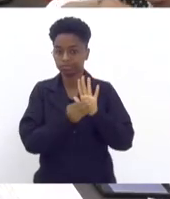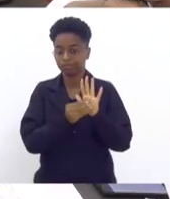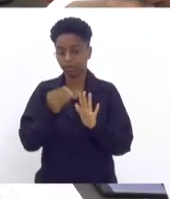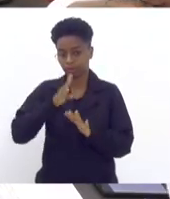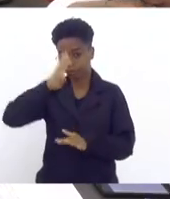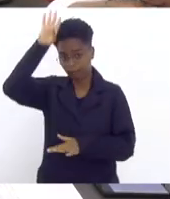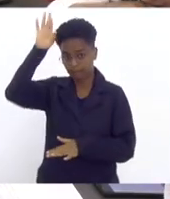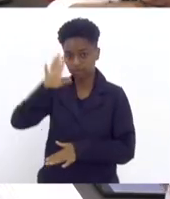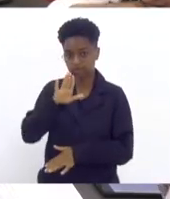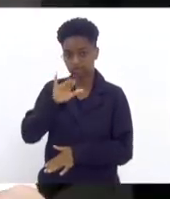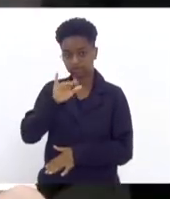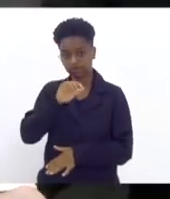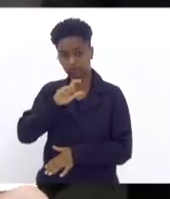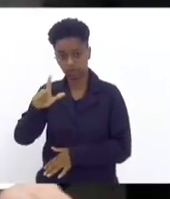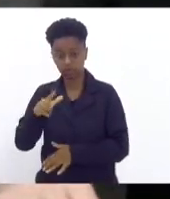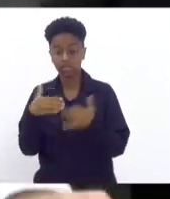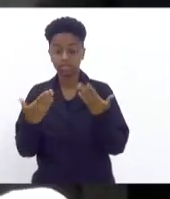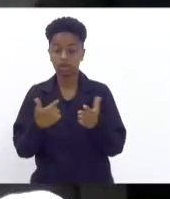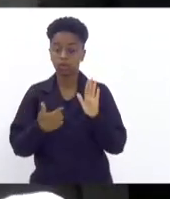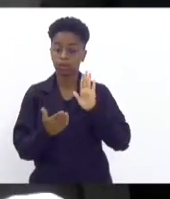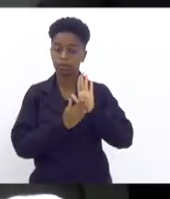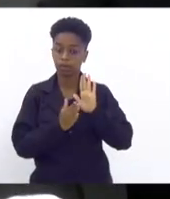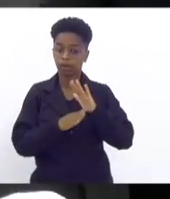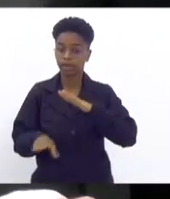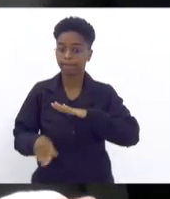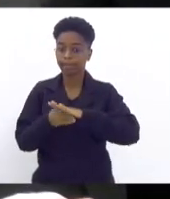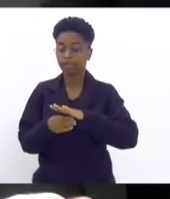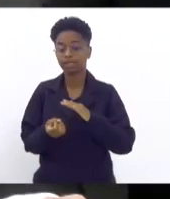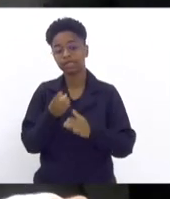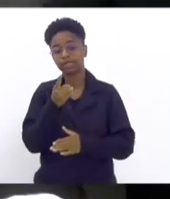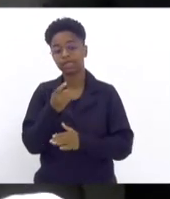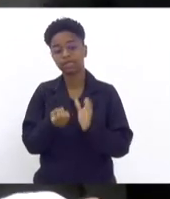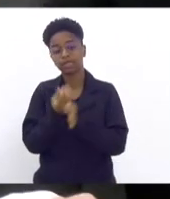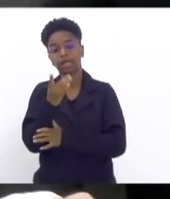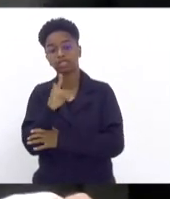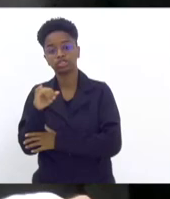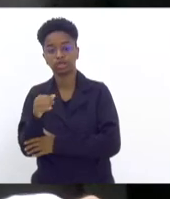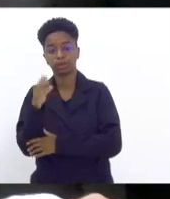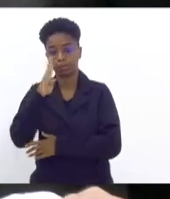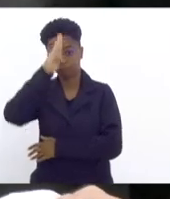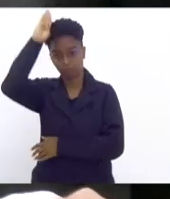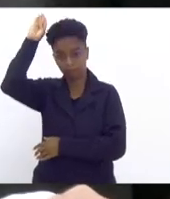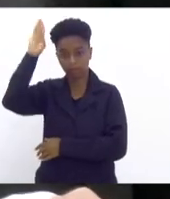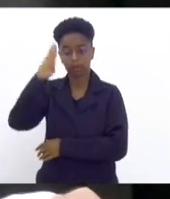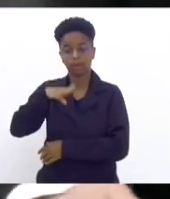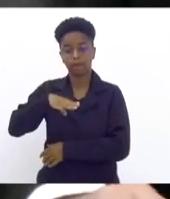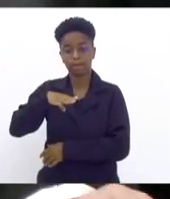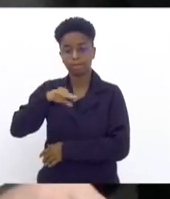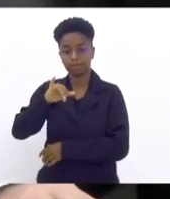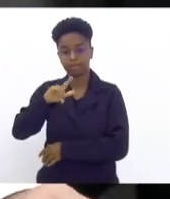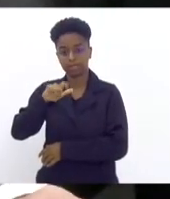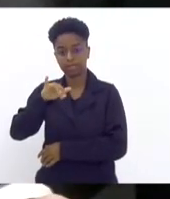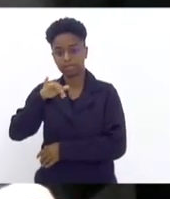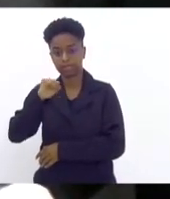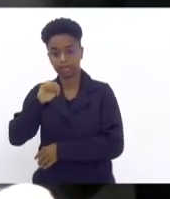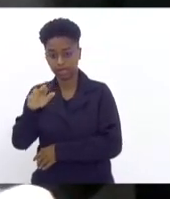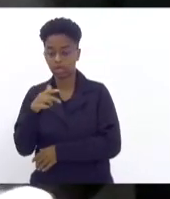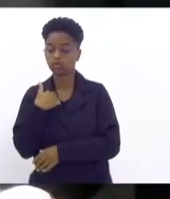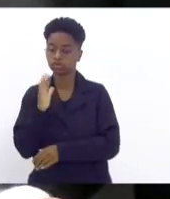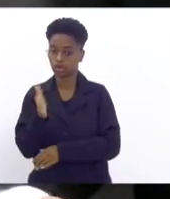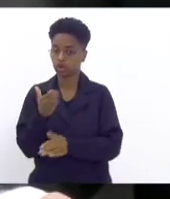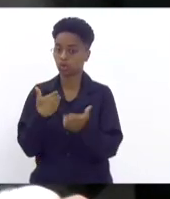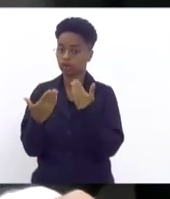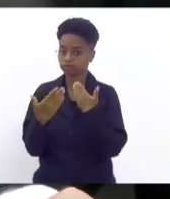Então, eu estou propondo uma emenda para criar o Dia do Bombeiro Militar. Já conversei com o autor do projeto, ele gostou da